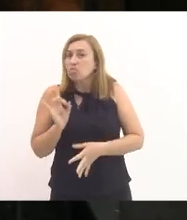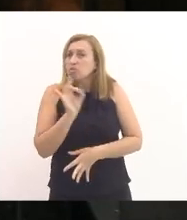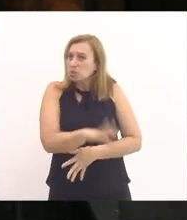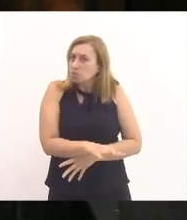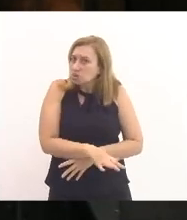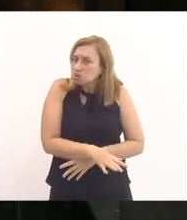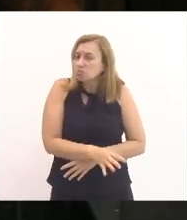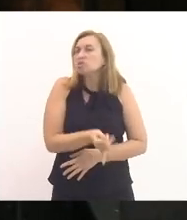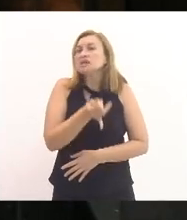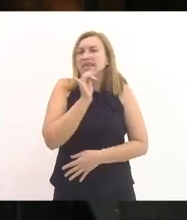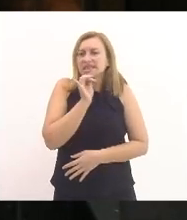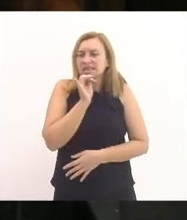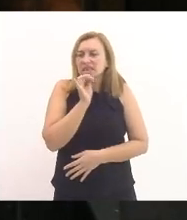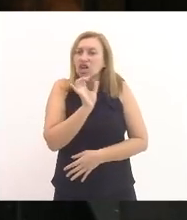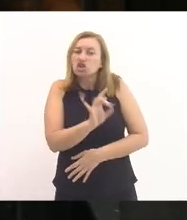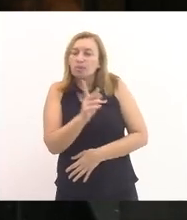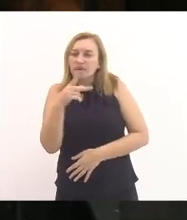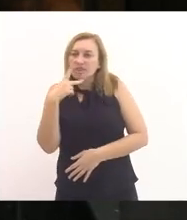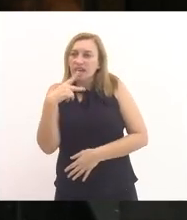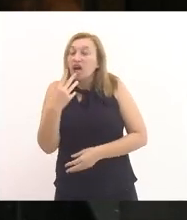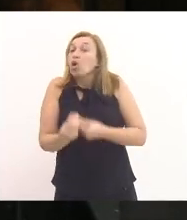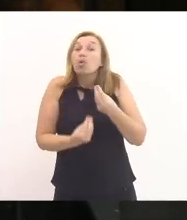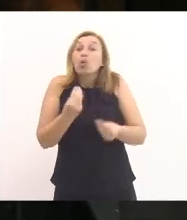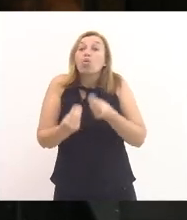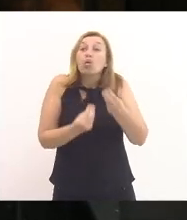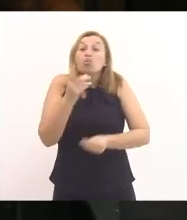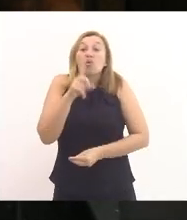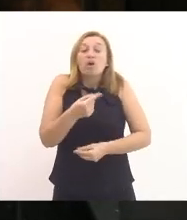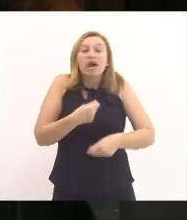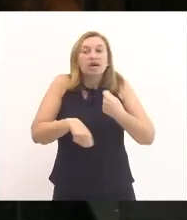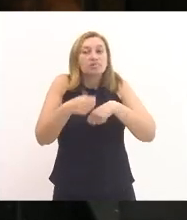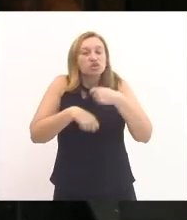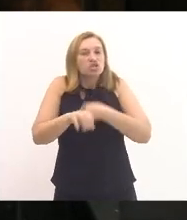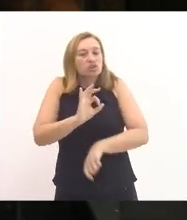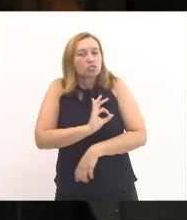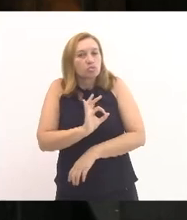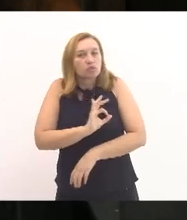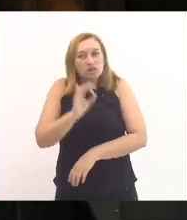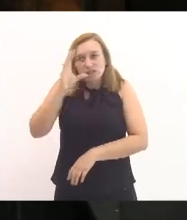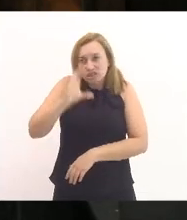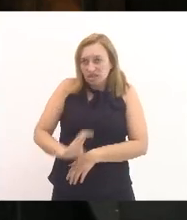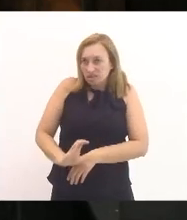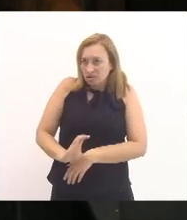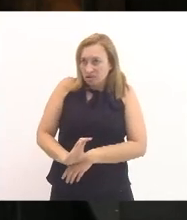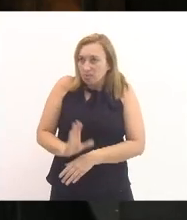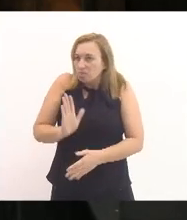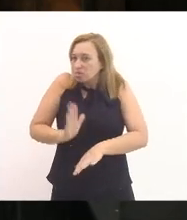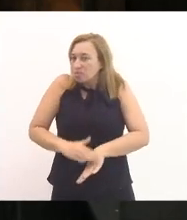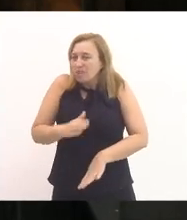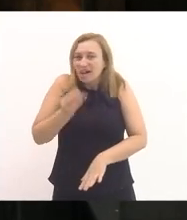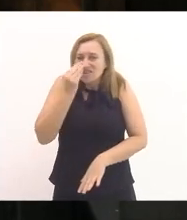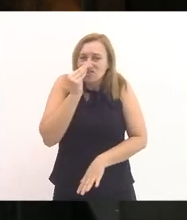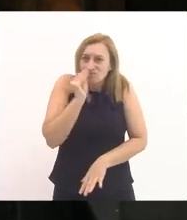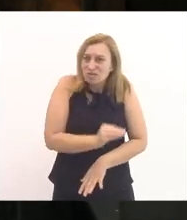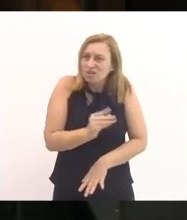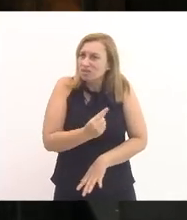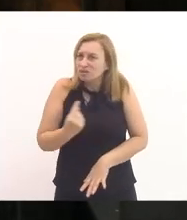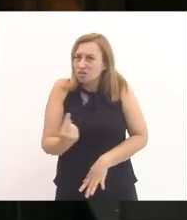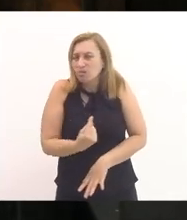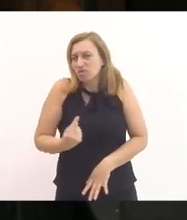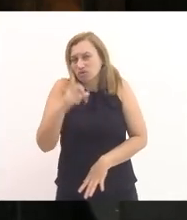último exemplo apenas para citar como é a administração da polícia civil forma. Mais de respeitar